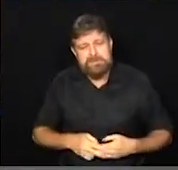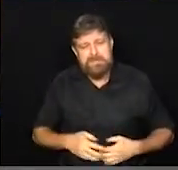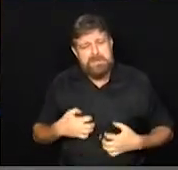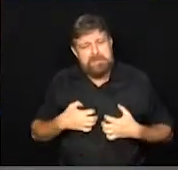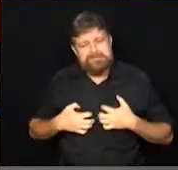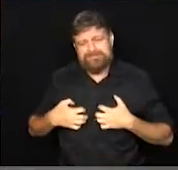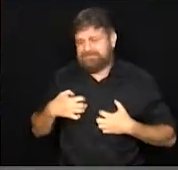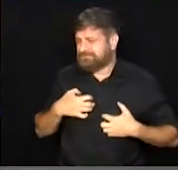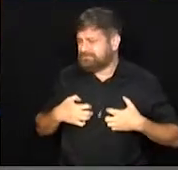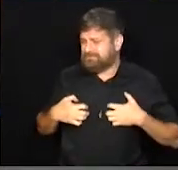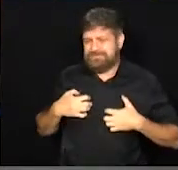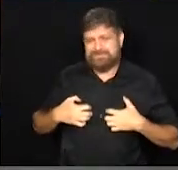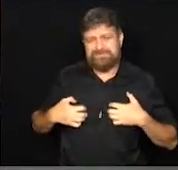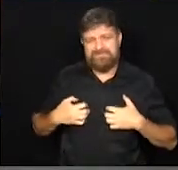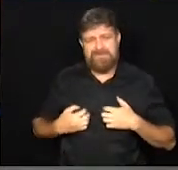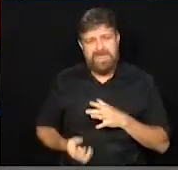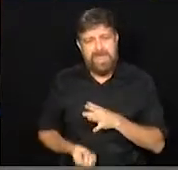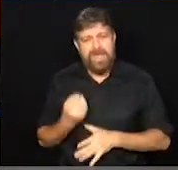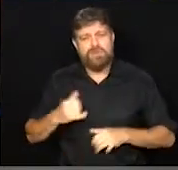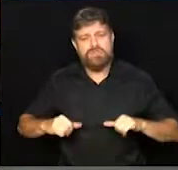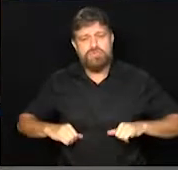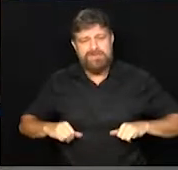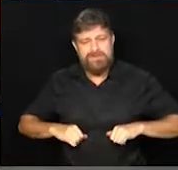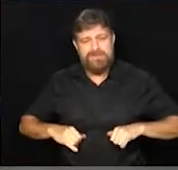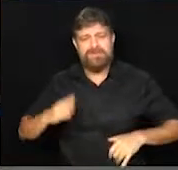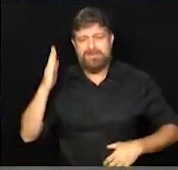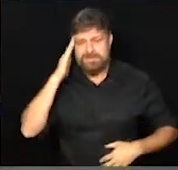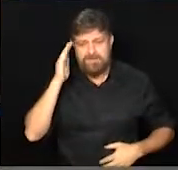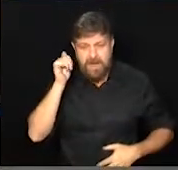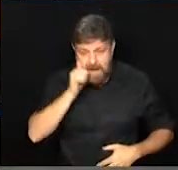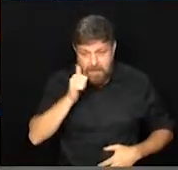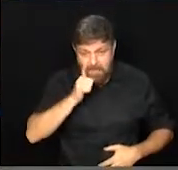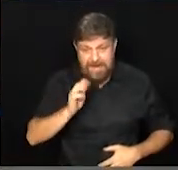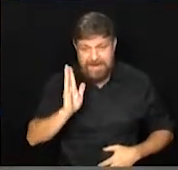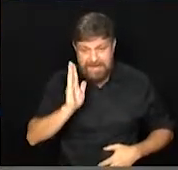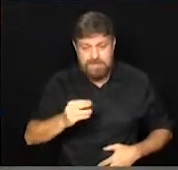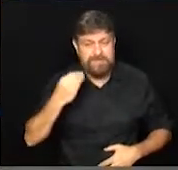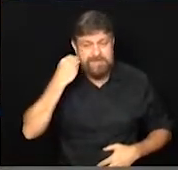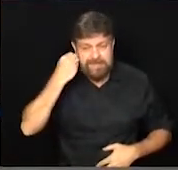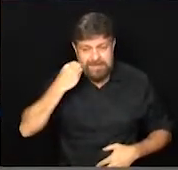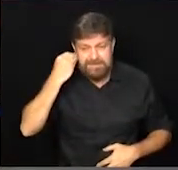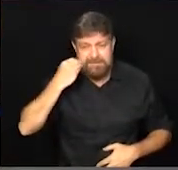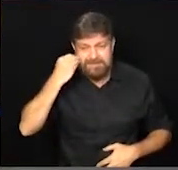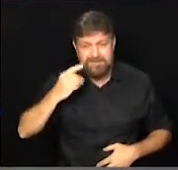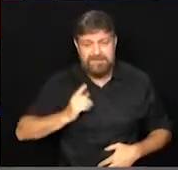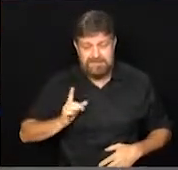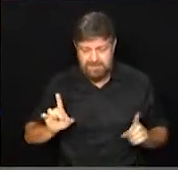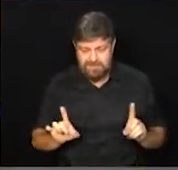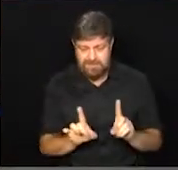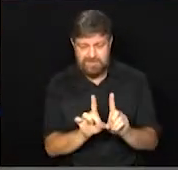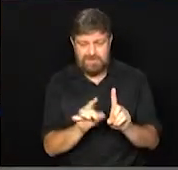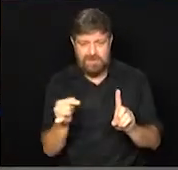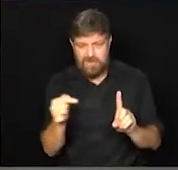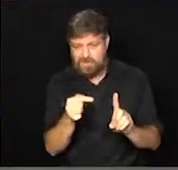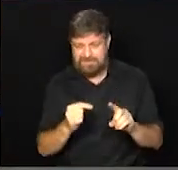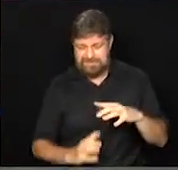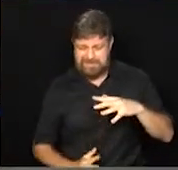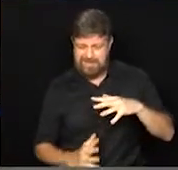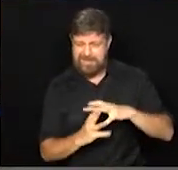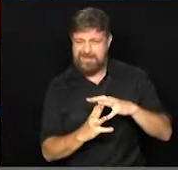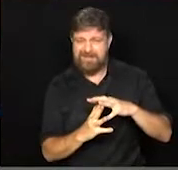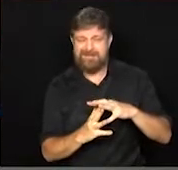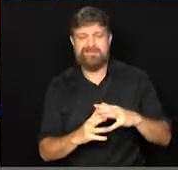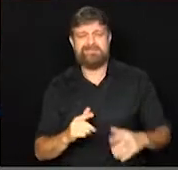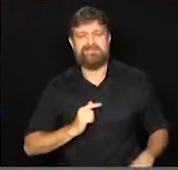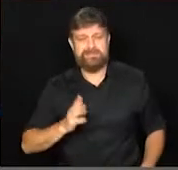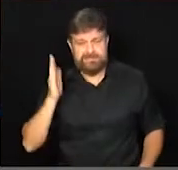sabe, todas as mulheres que estão nos assistindo, que viveram ou vivem relacionamentos abusivos e relacionamentos tóxicos, sabem